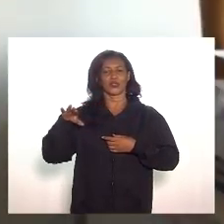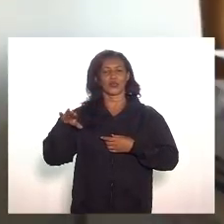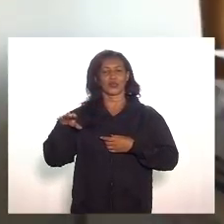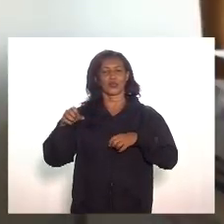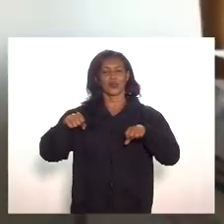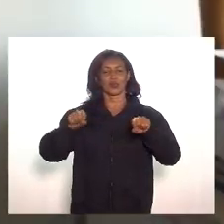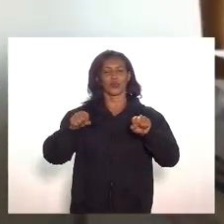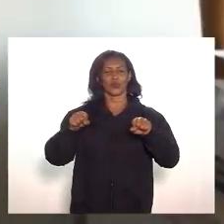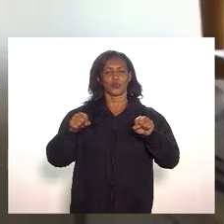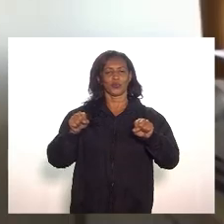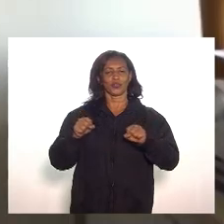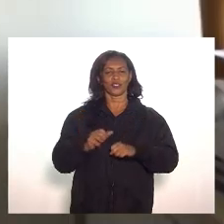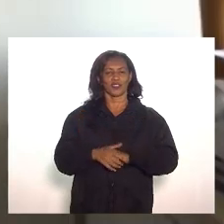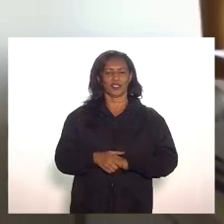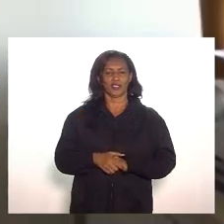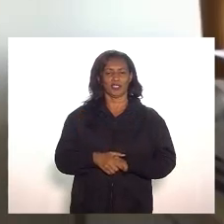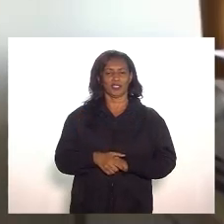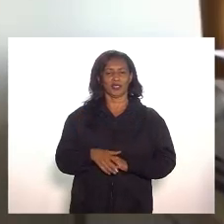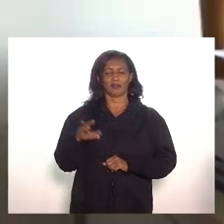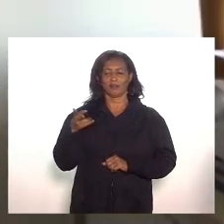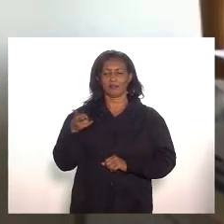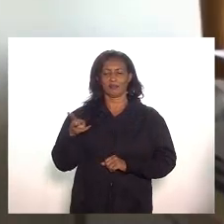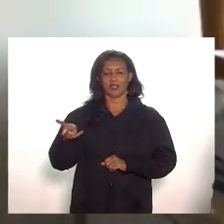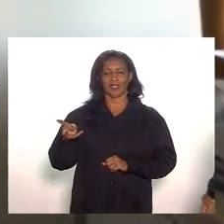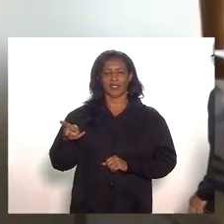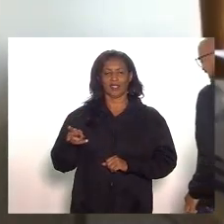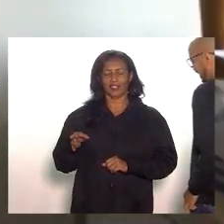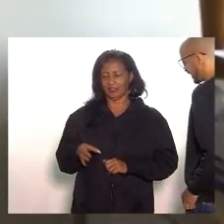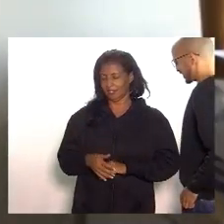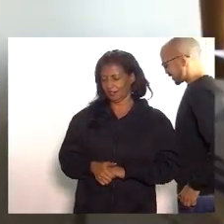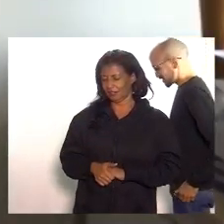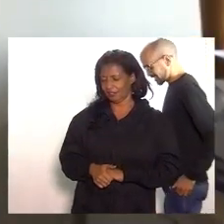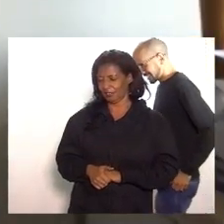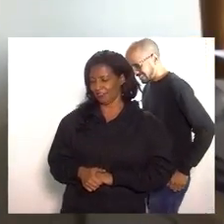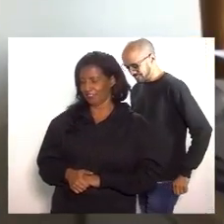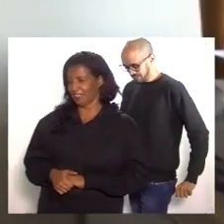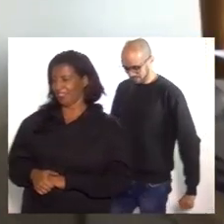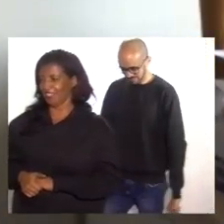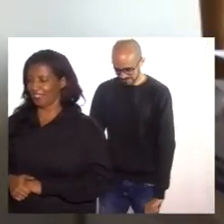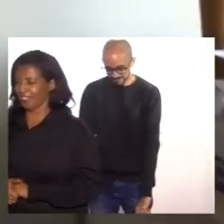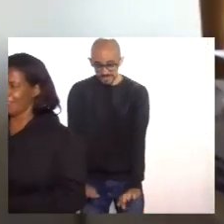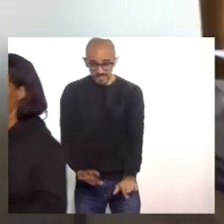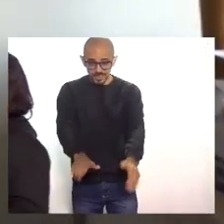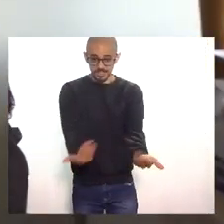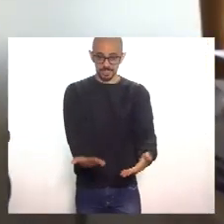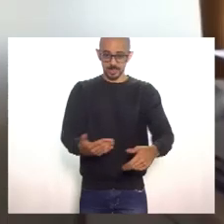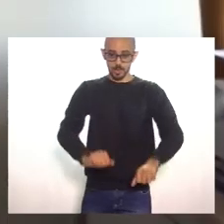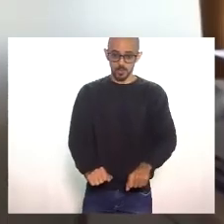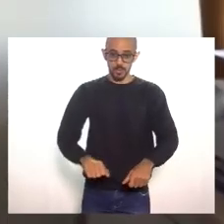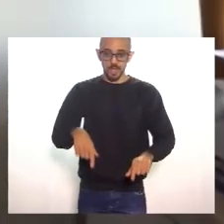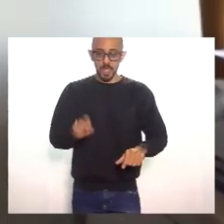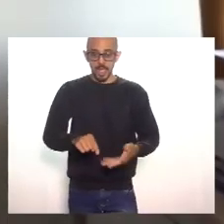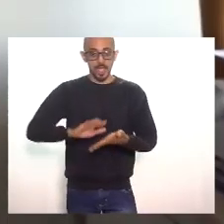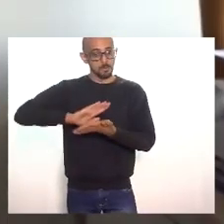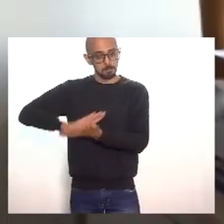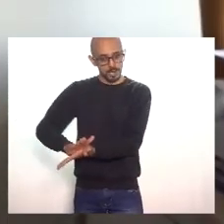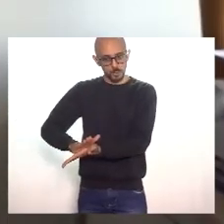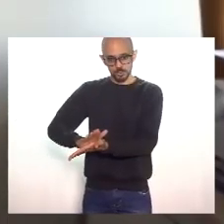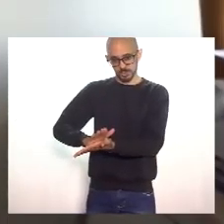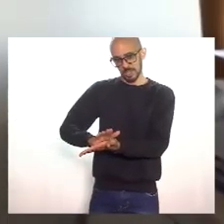procedimentos a serem seguidos nas blitzes para inspeção veicular é preconceito e